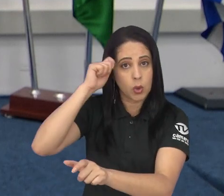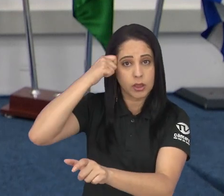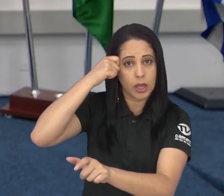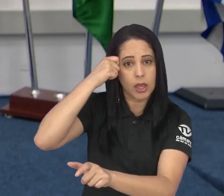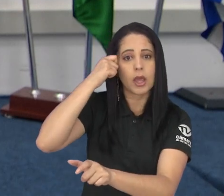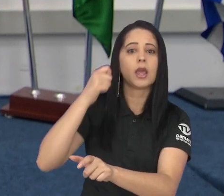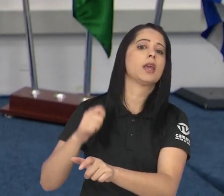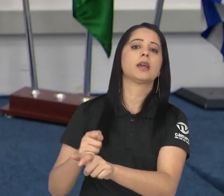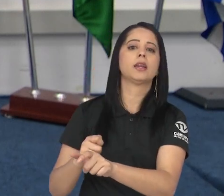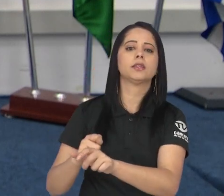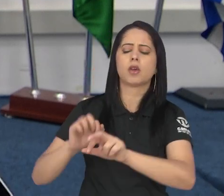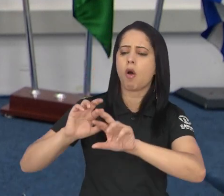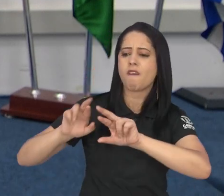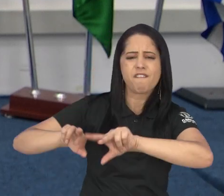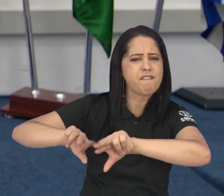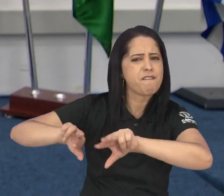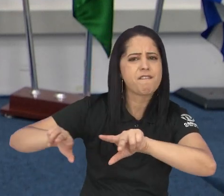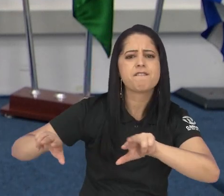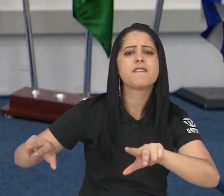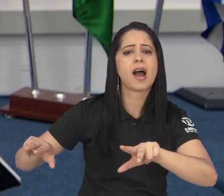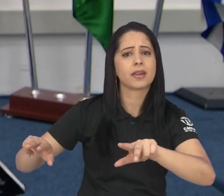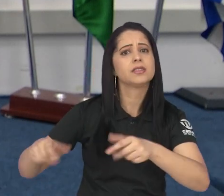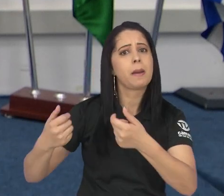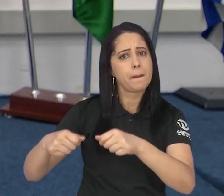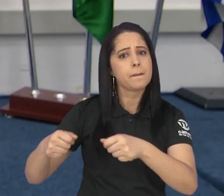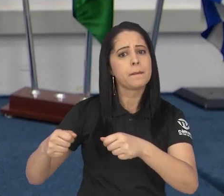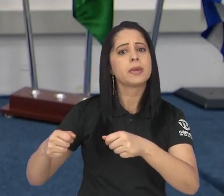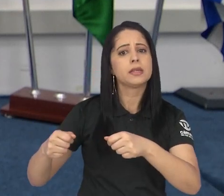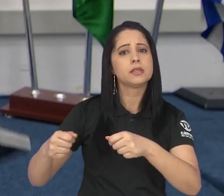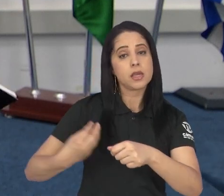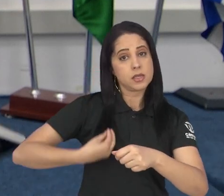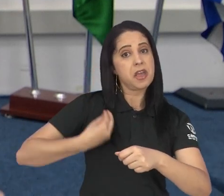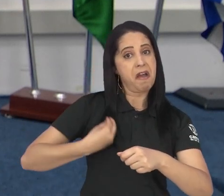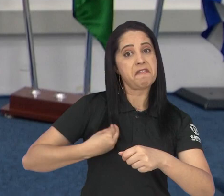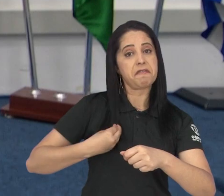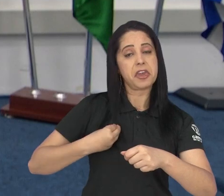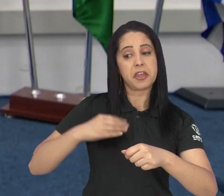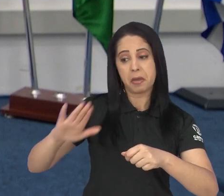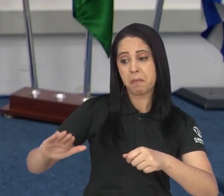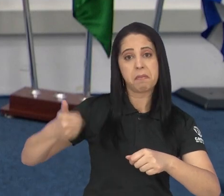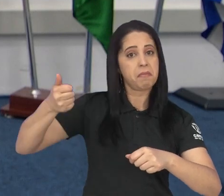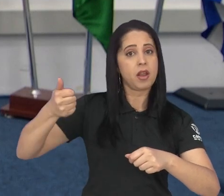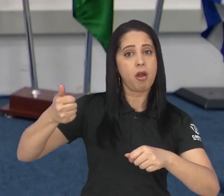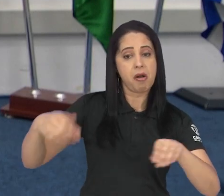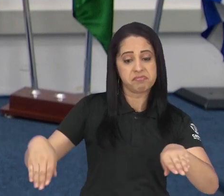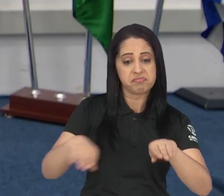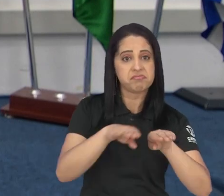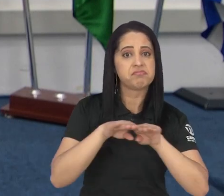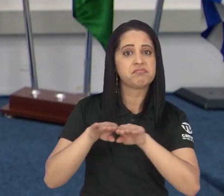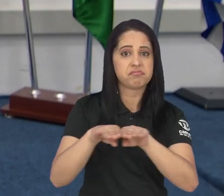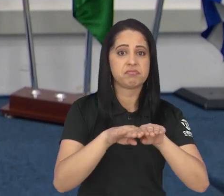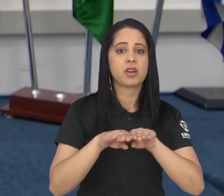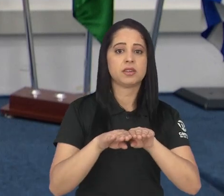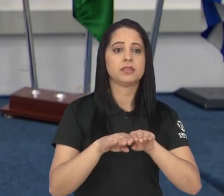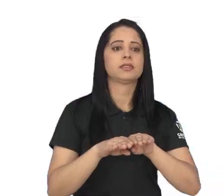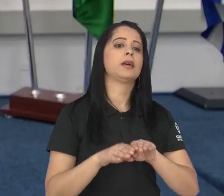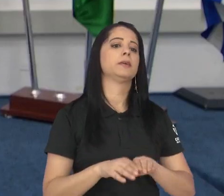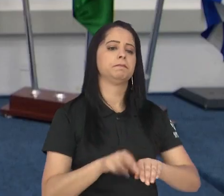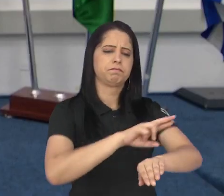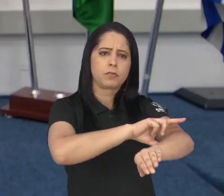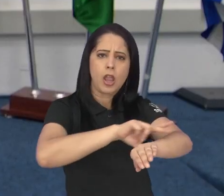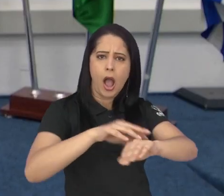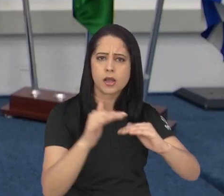a população negra azetnias as classes sociais consigam ter uma vida uma qualidade de vida melhor